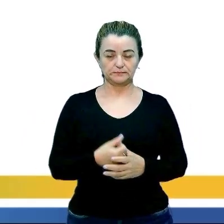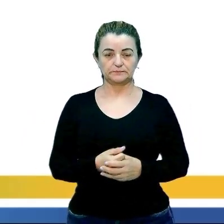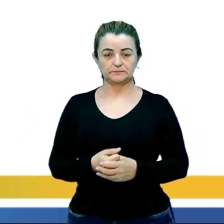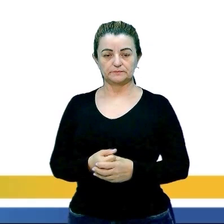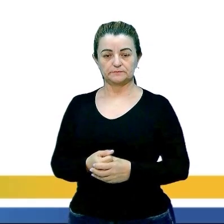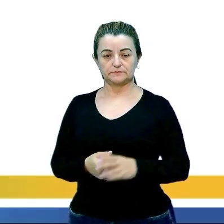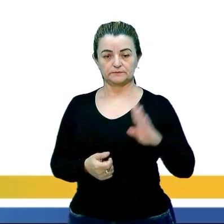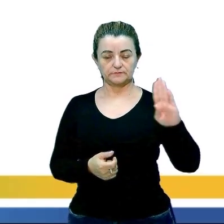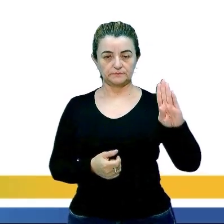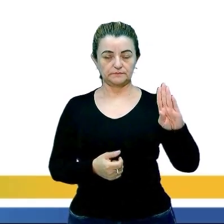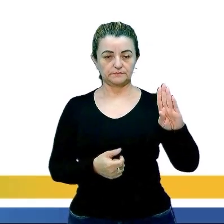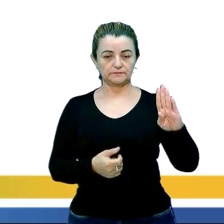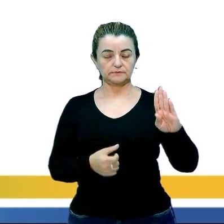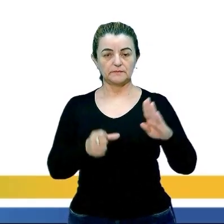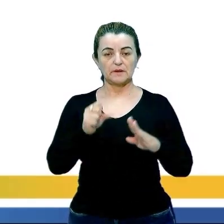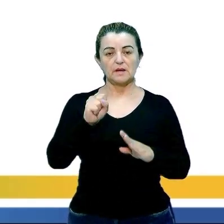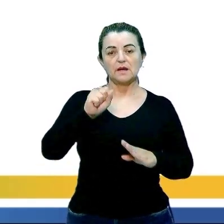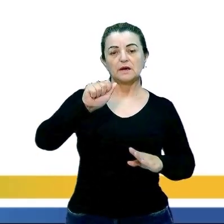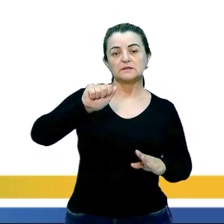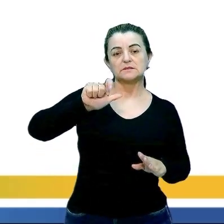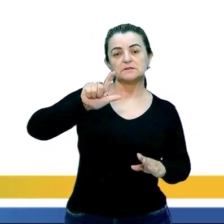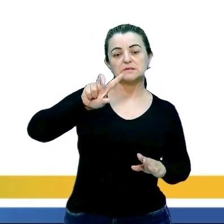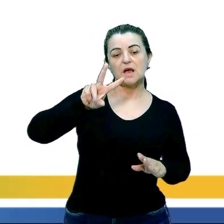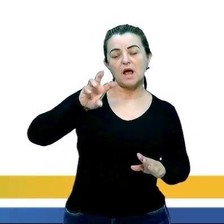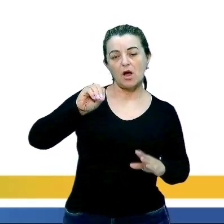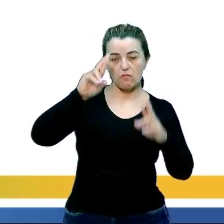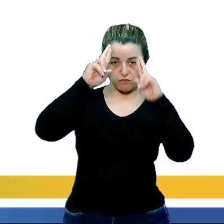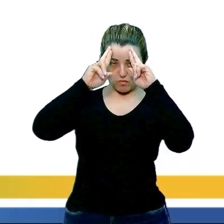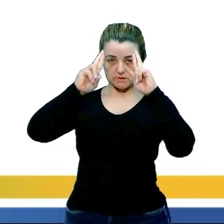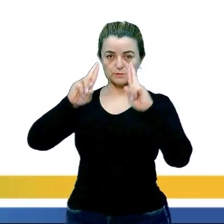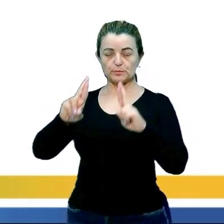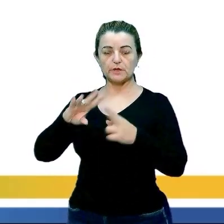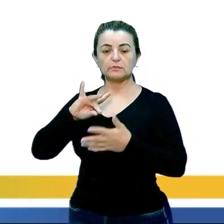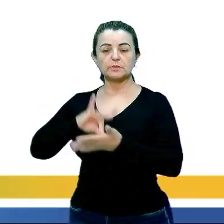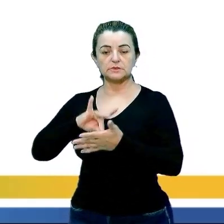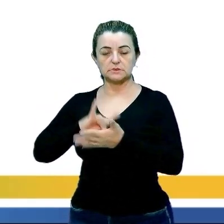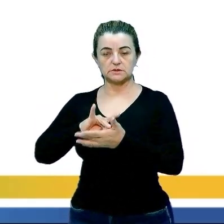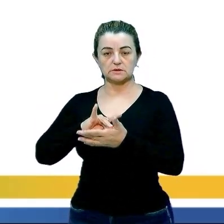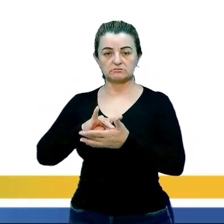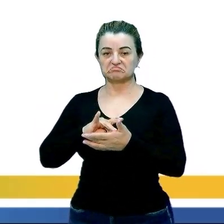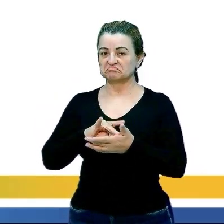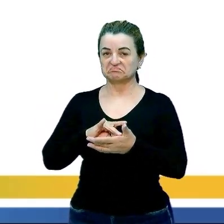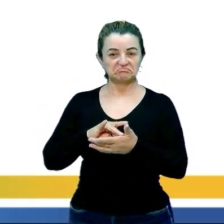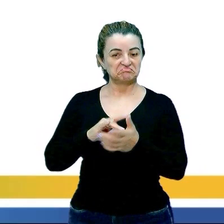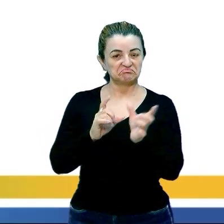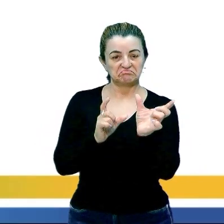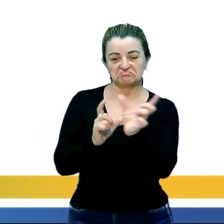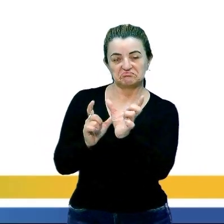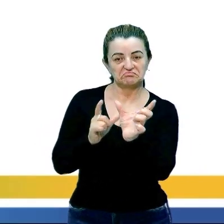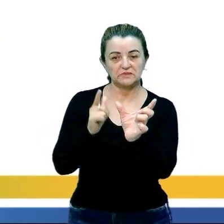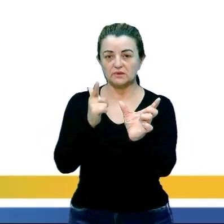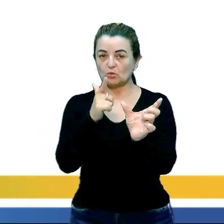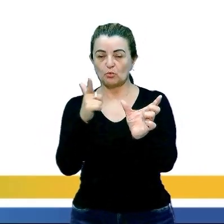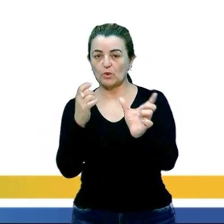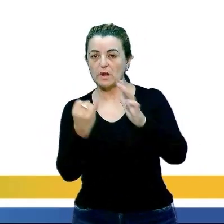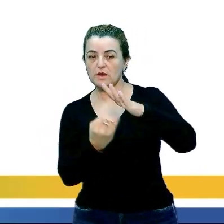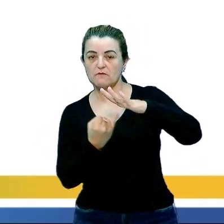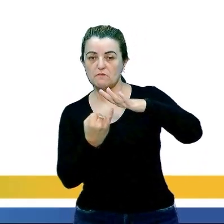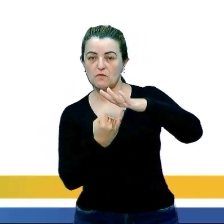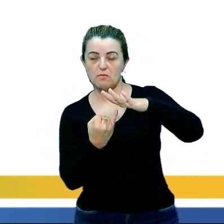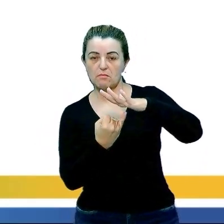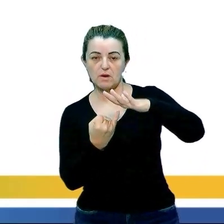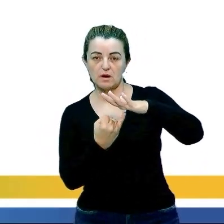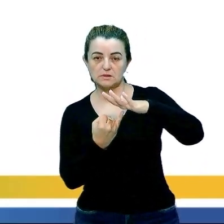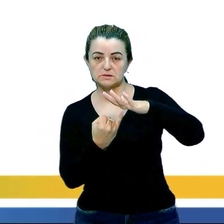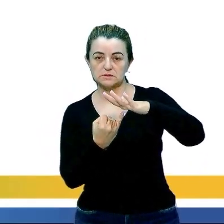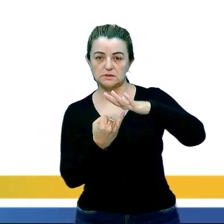tá? Letra B, salvo o devido respeito. Esse termo aí ele não é coloquial e também não está